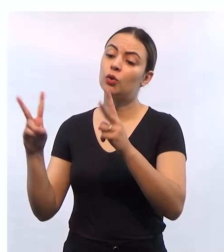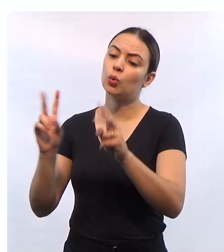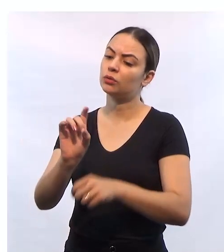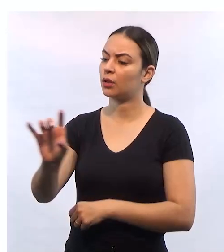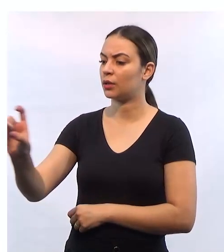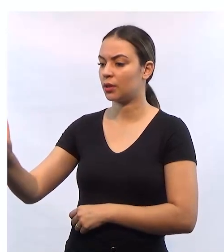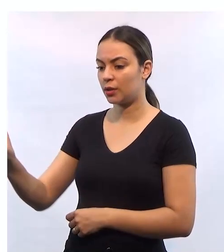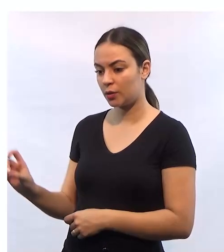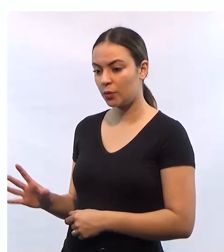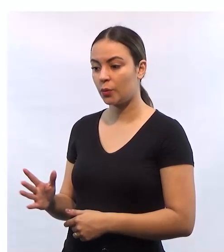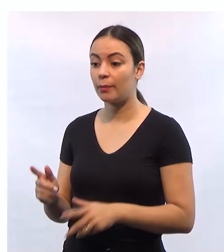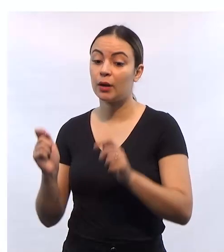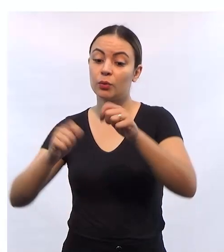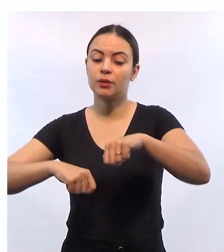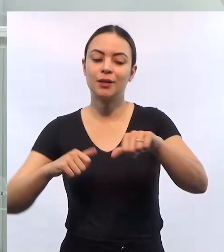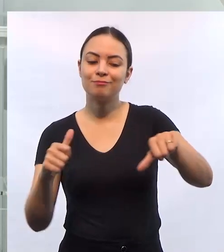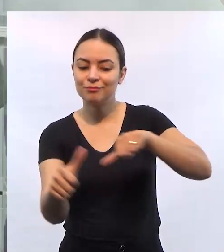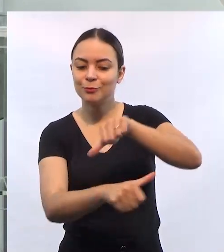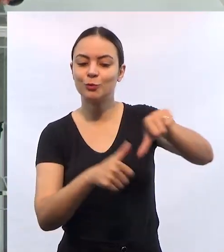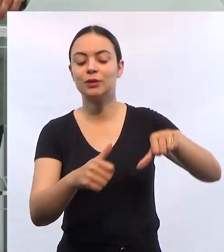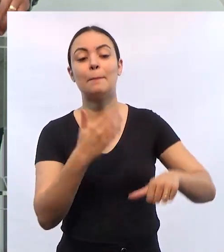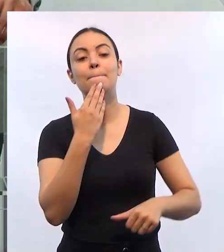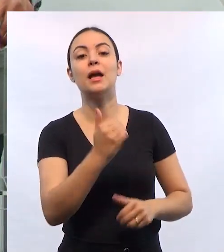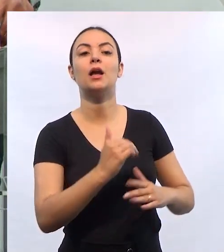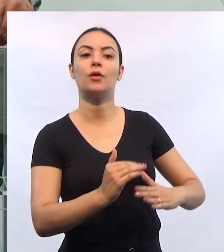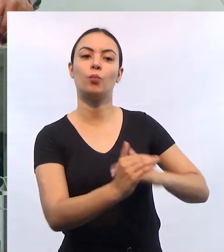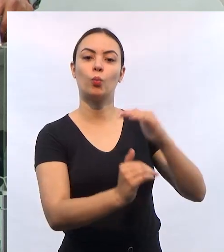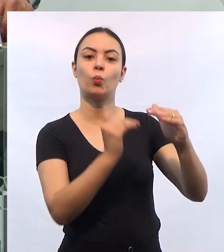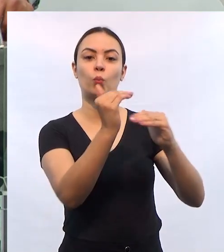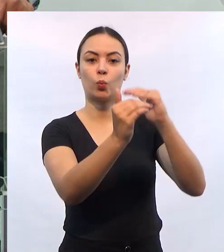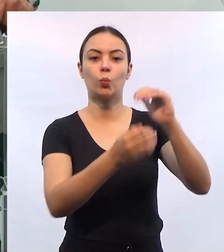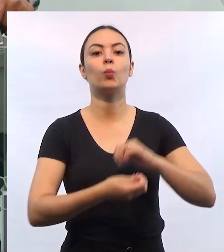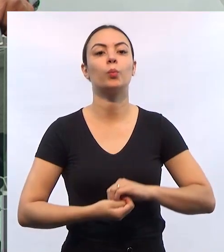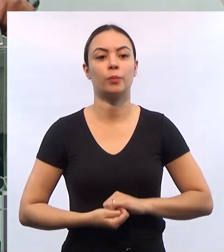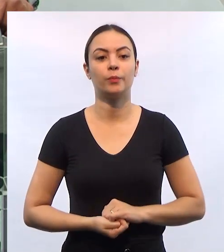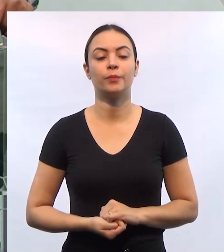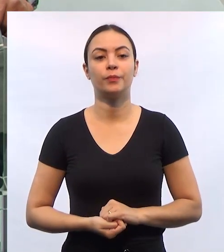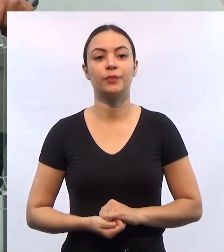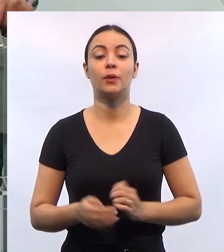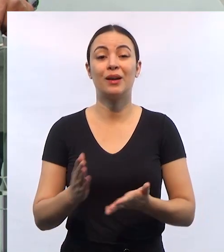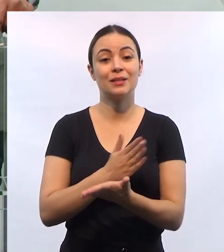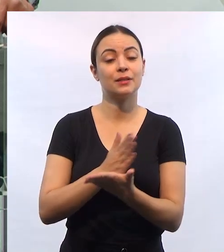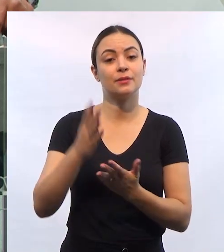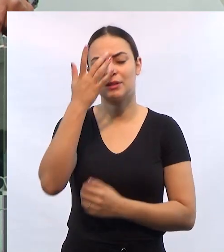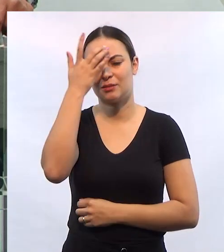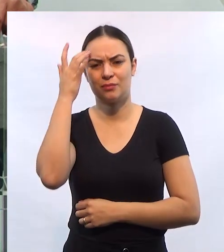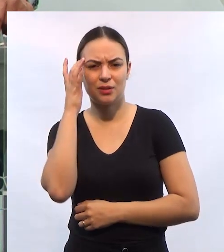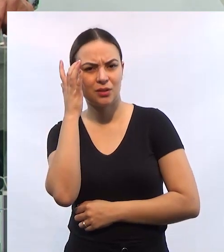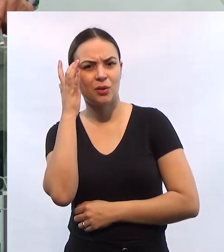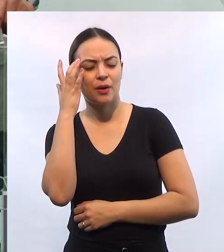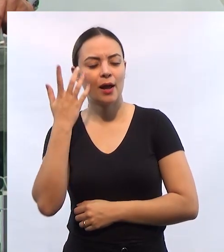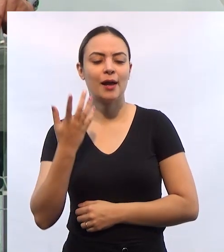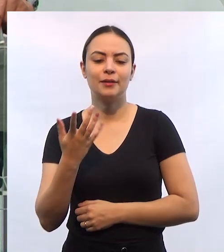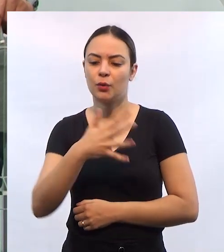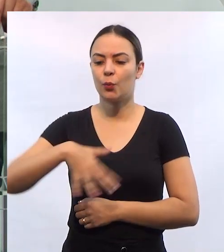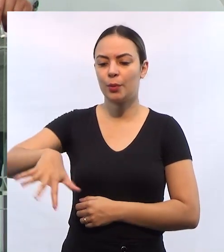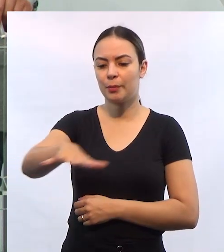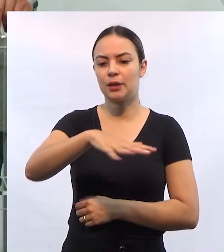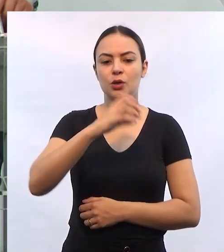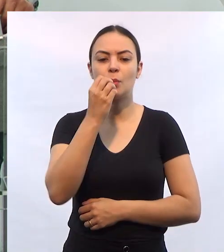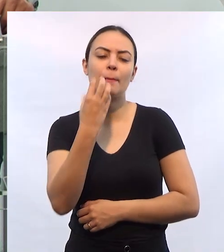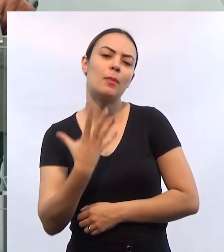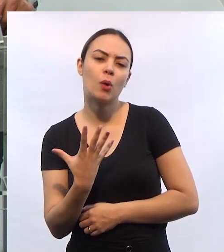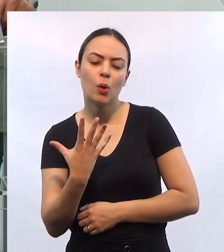formas de mudanças. As pessoas, por mais que elas tenham um ambiente bacana, por mais que elas estejam ali trabalhando